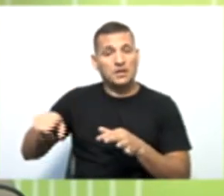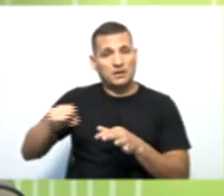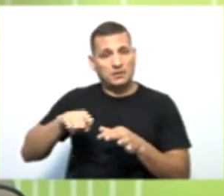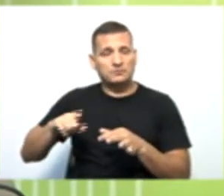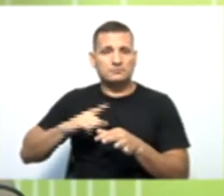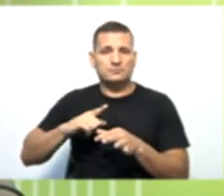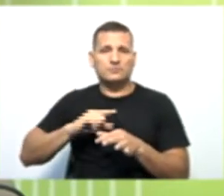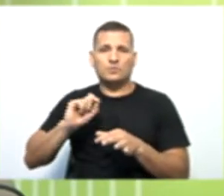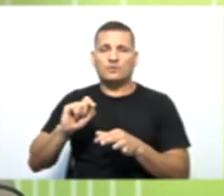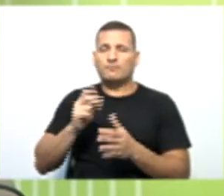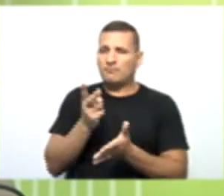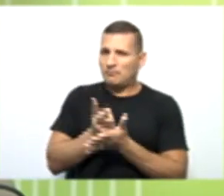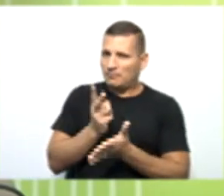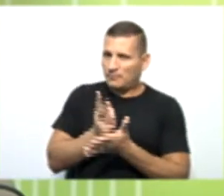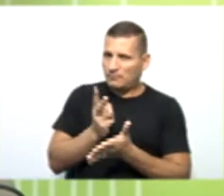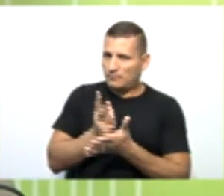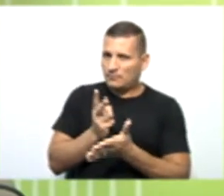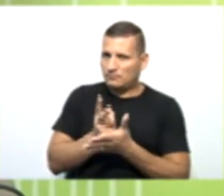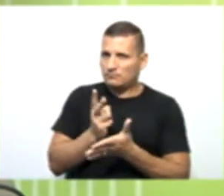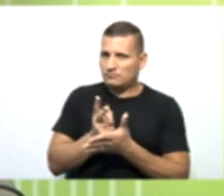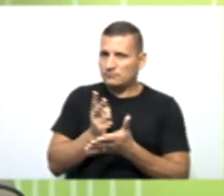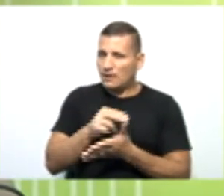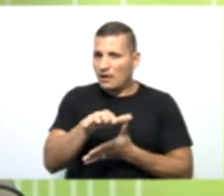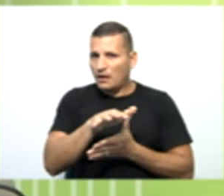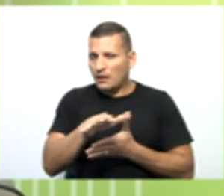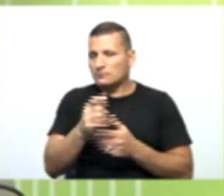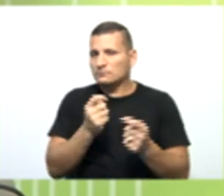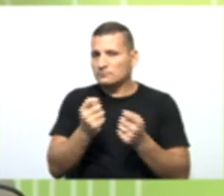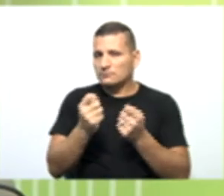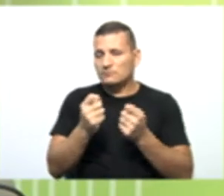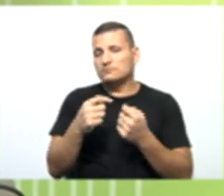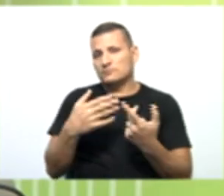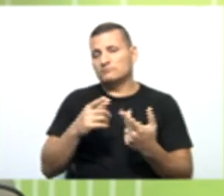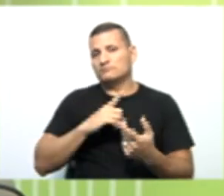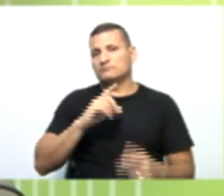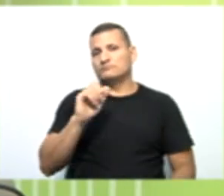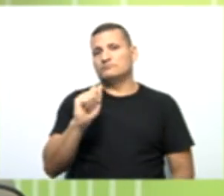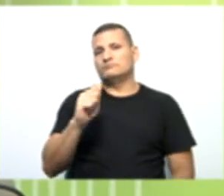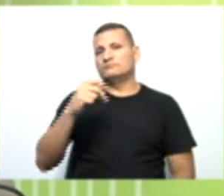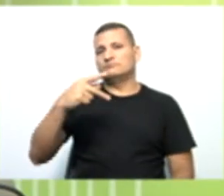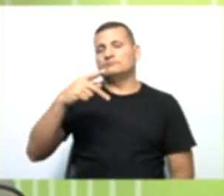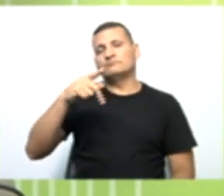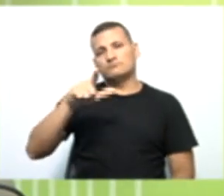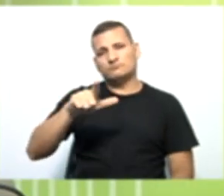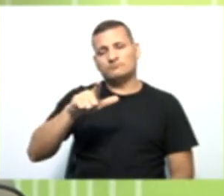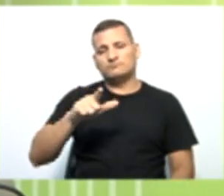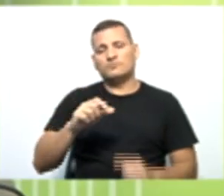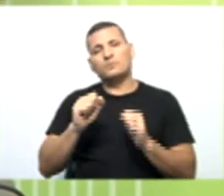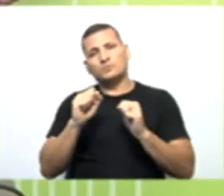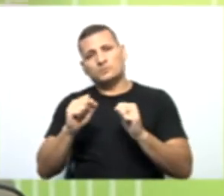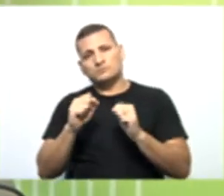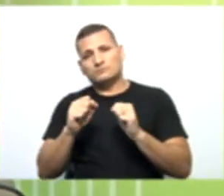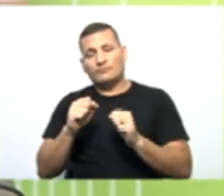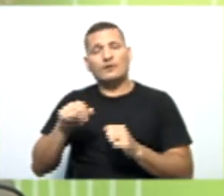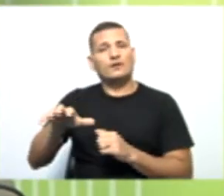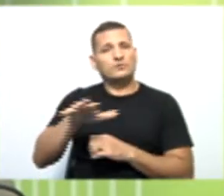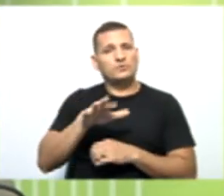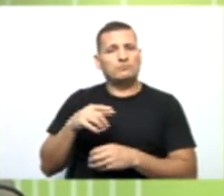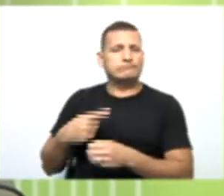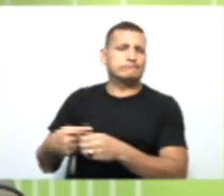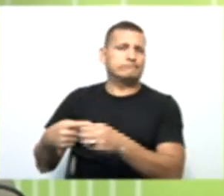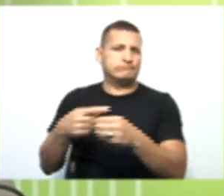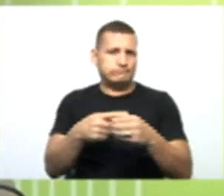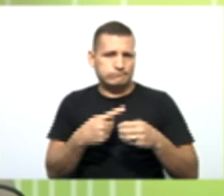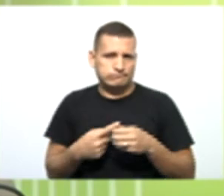de uma atividade econômica, então eu tenho uma APL que pode ser numa região com muitos municípios